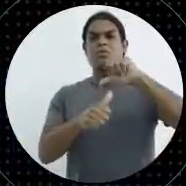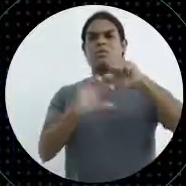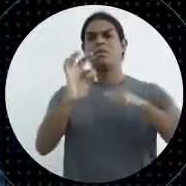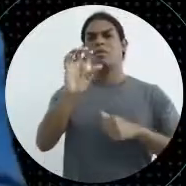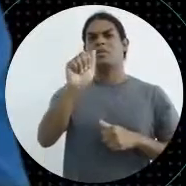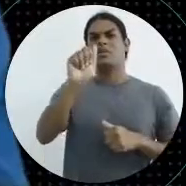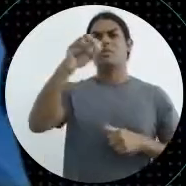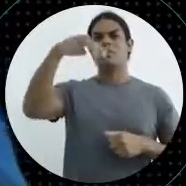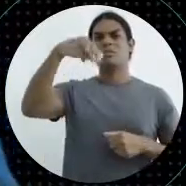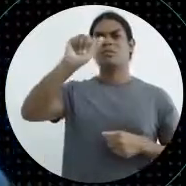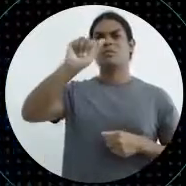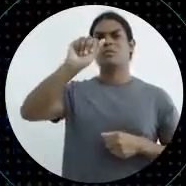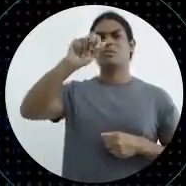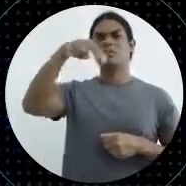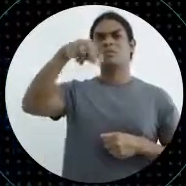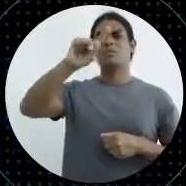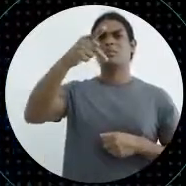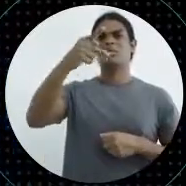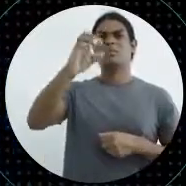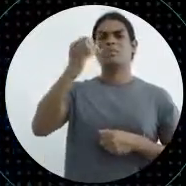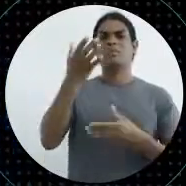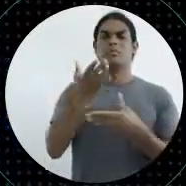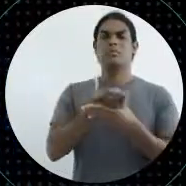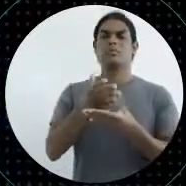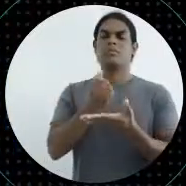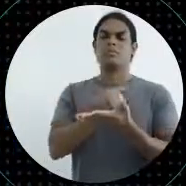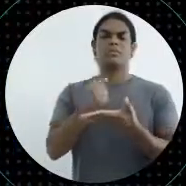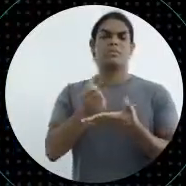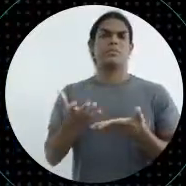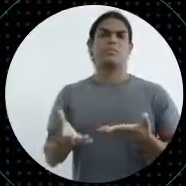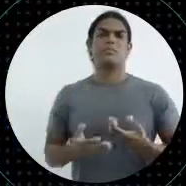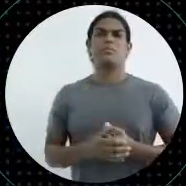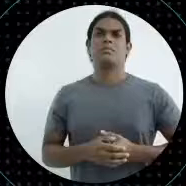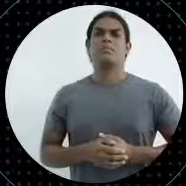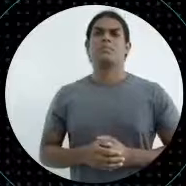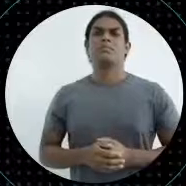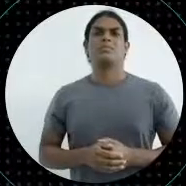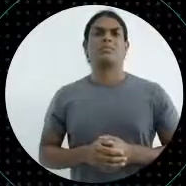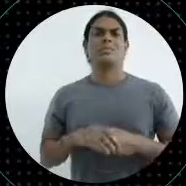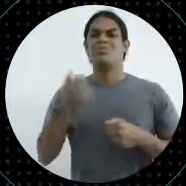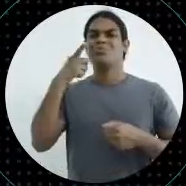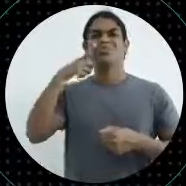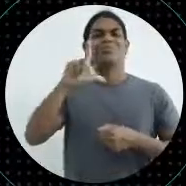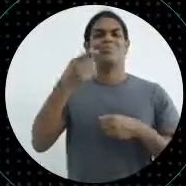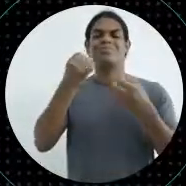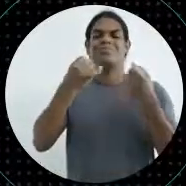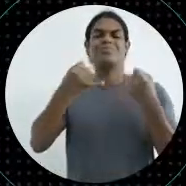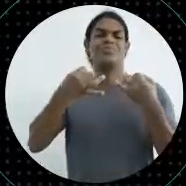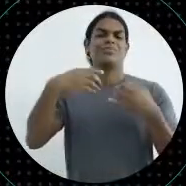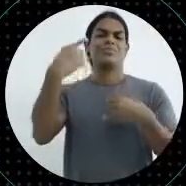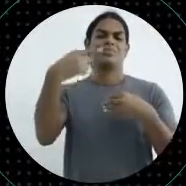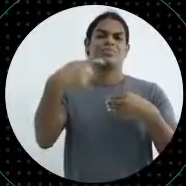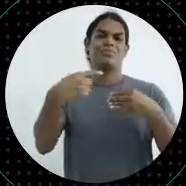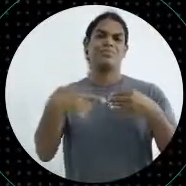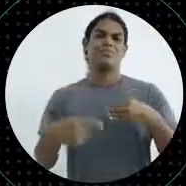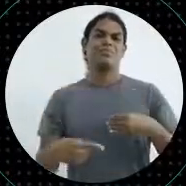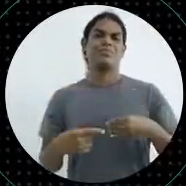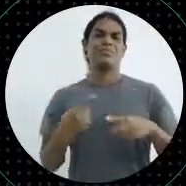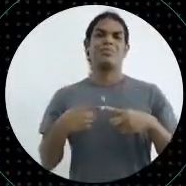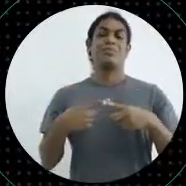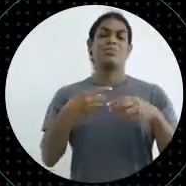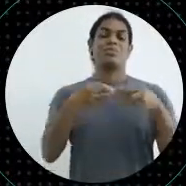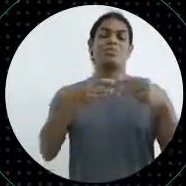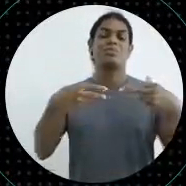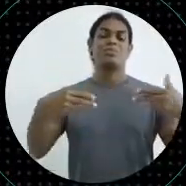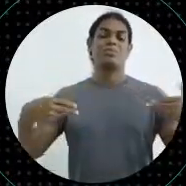aí modifica o tamanho do documento. E assim, não dá para explicar cada um deles. Use,